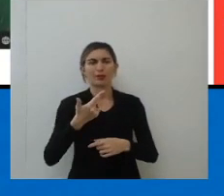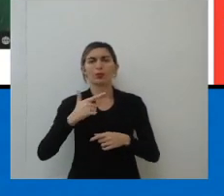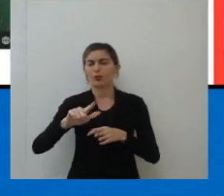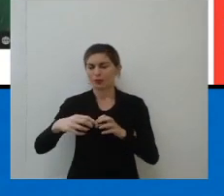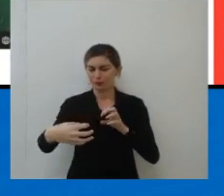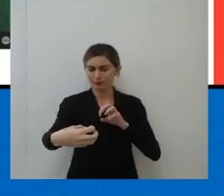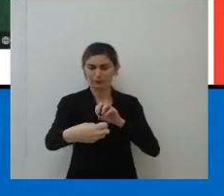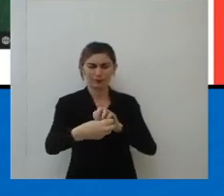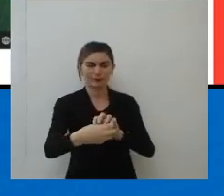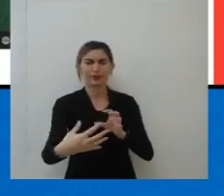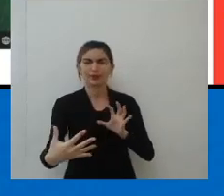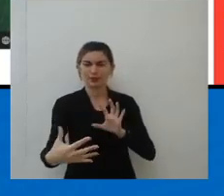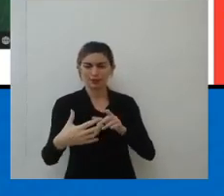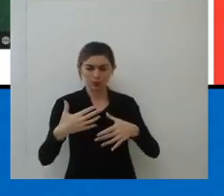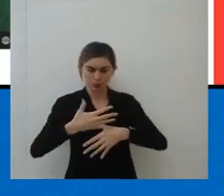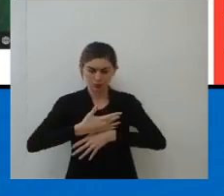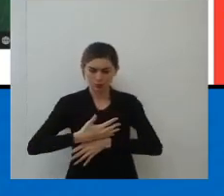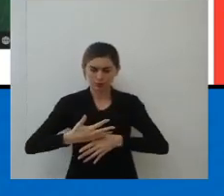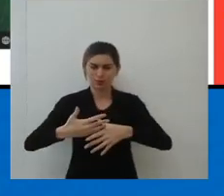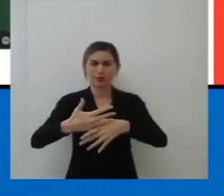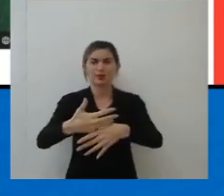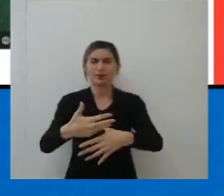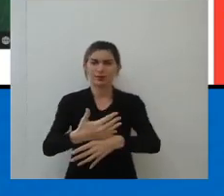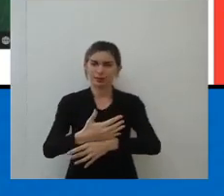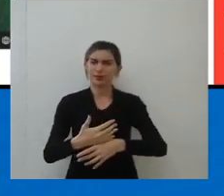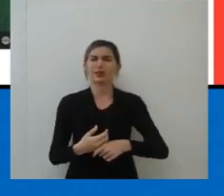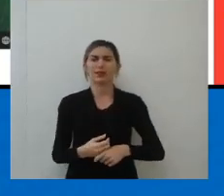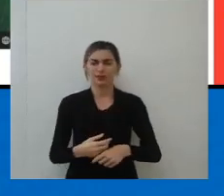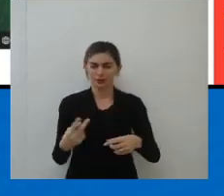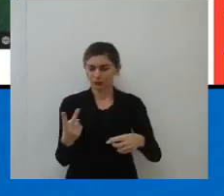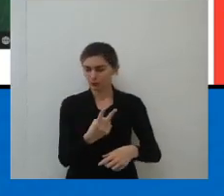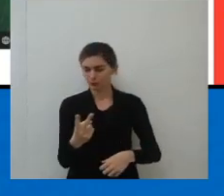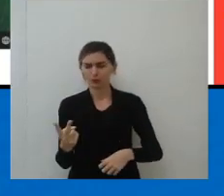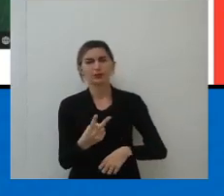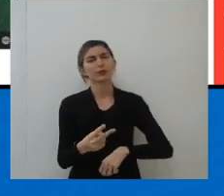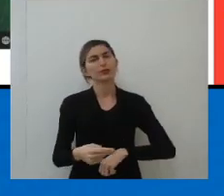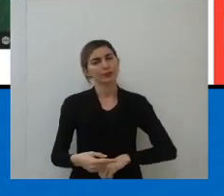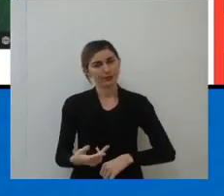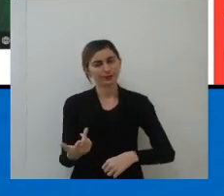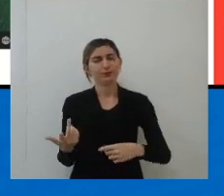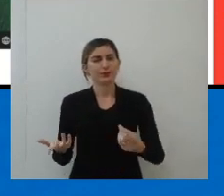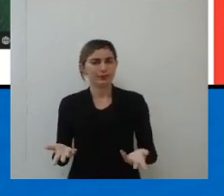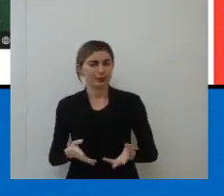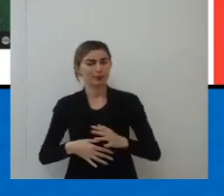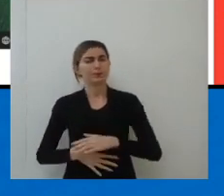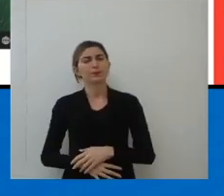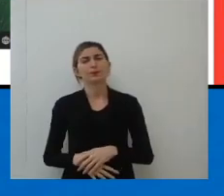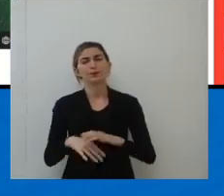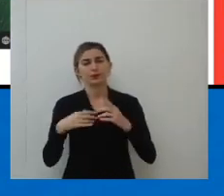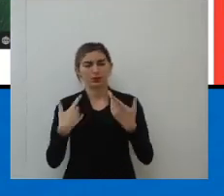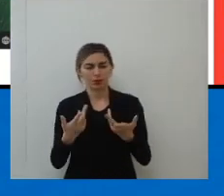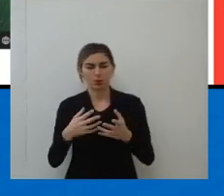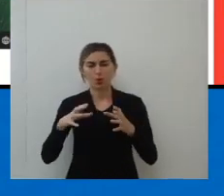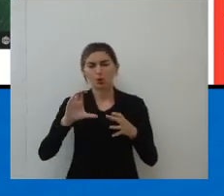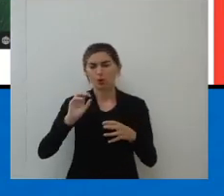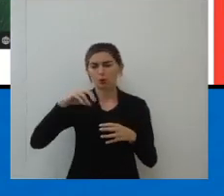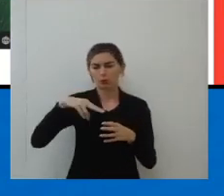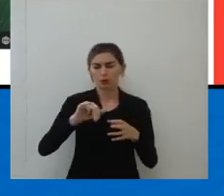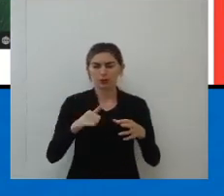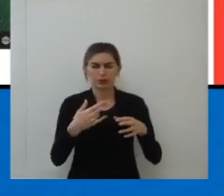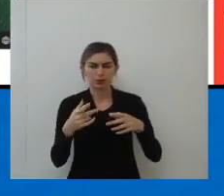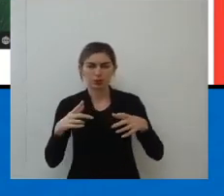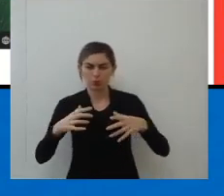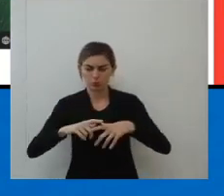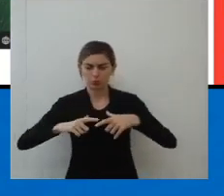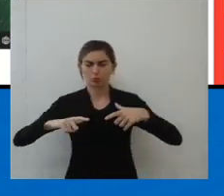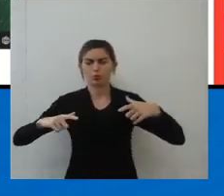conurbação, né? Já que a gente tem a expansão das áreas urbanas dessas duas territorialidades. Então, essa conurbação vem